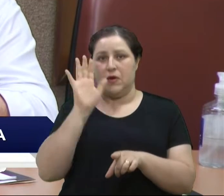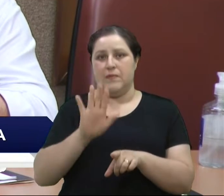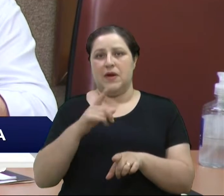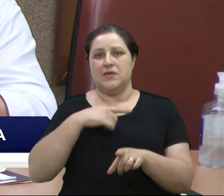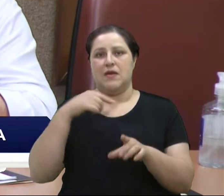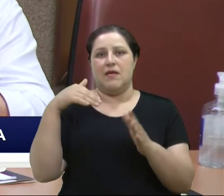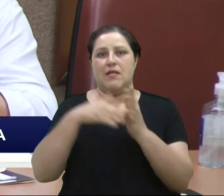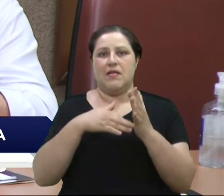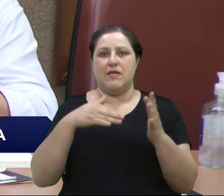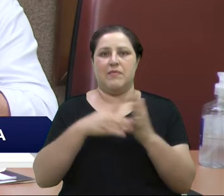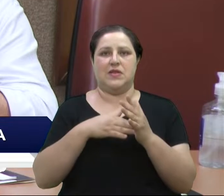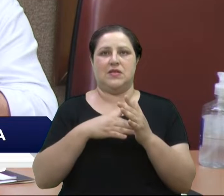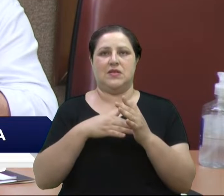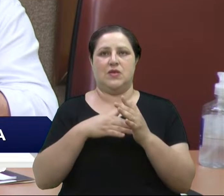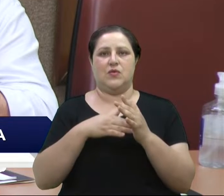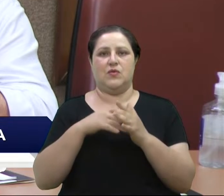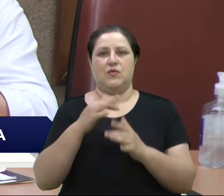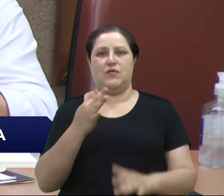limitação